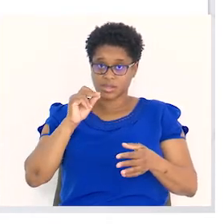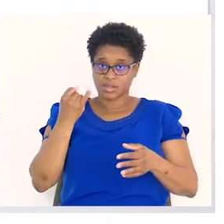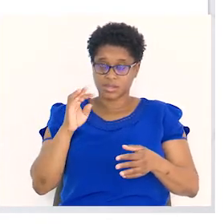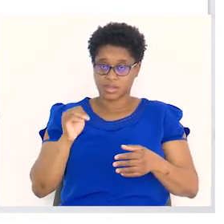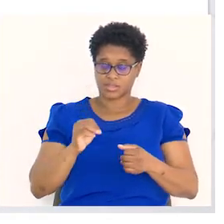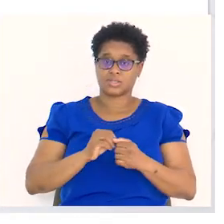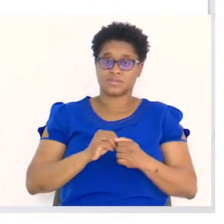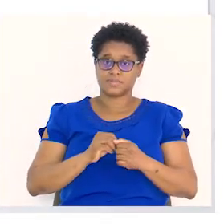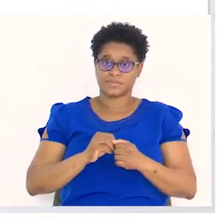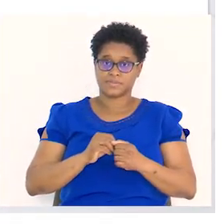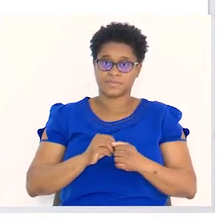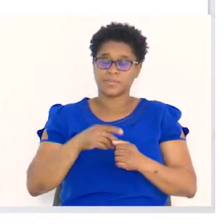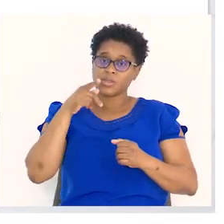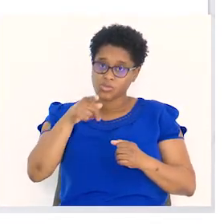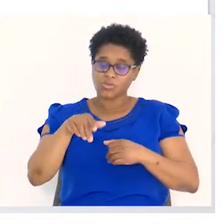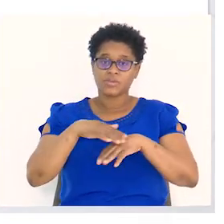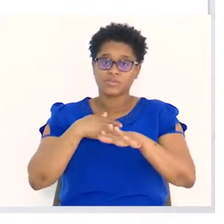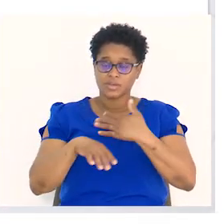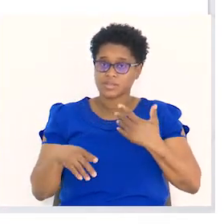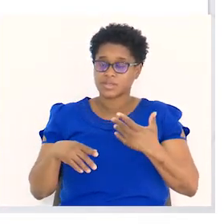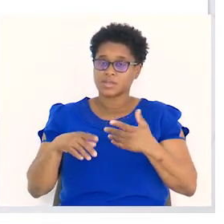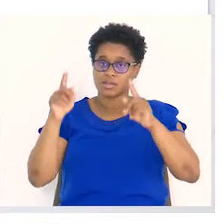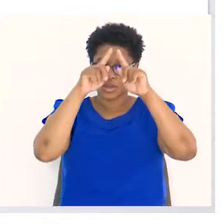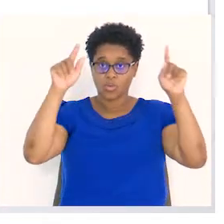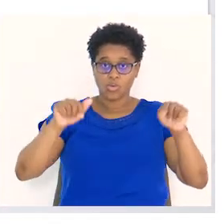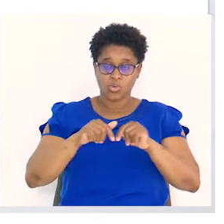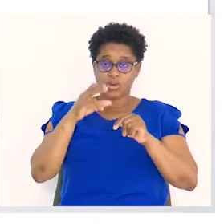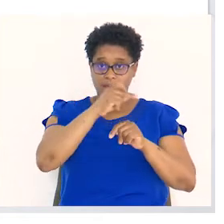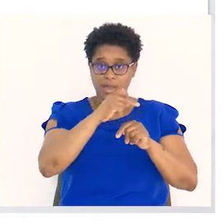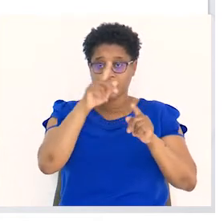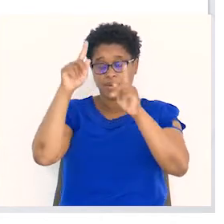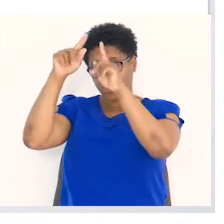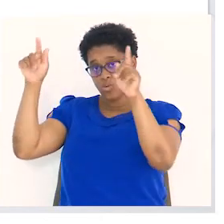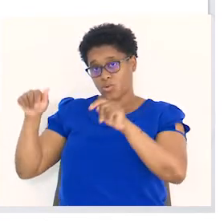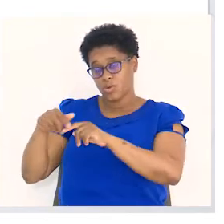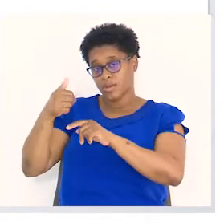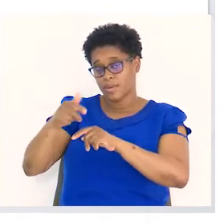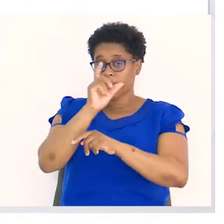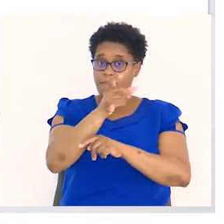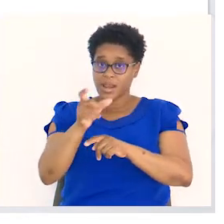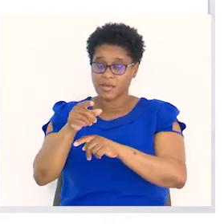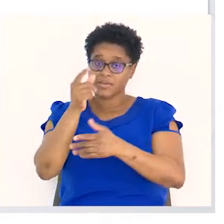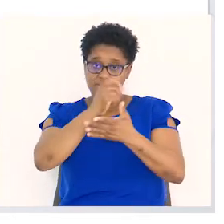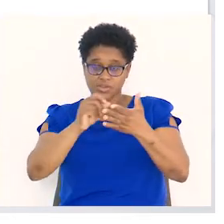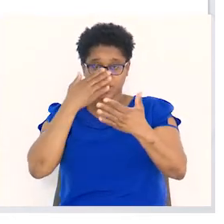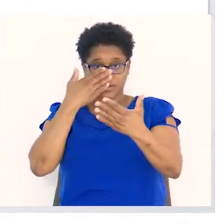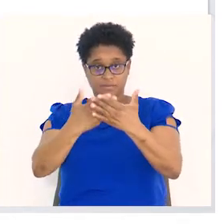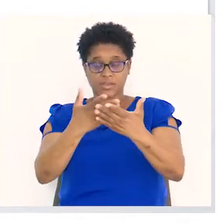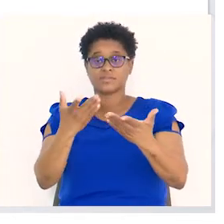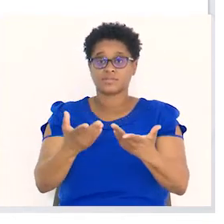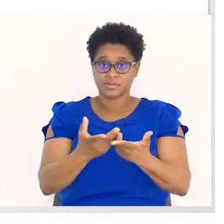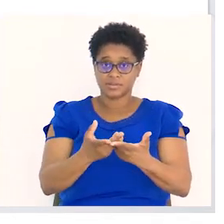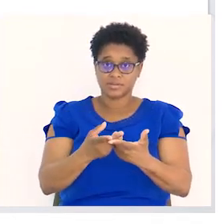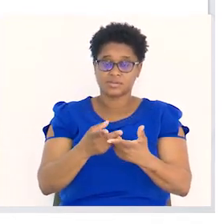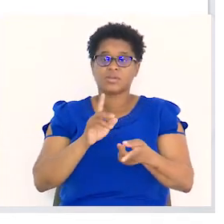ok? Utilizando os radicais, tu vais fazer da coluna A para a coluna B palavras e vais escrever à frente o